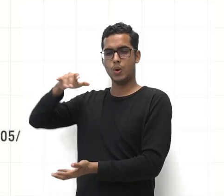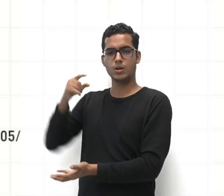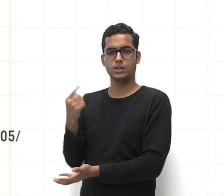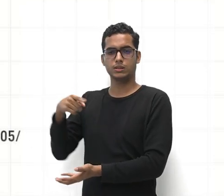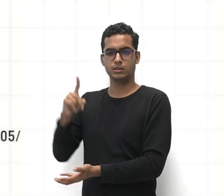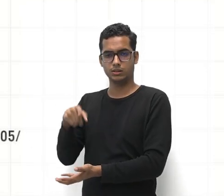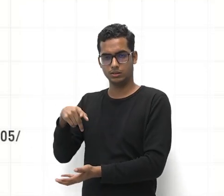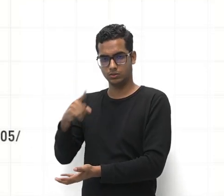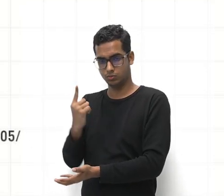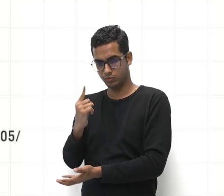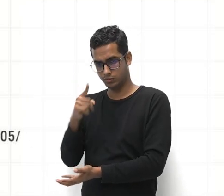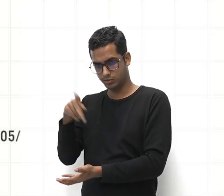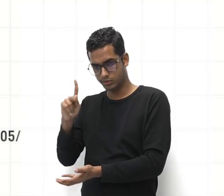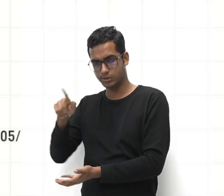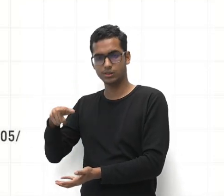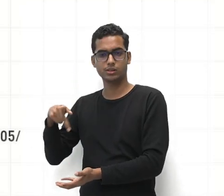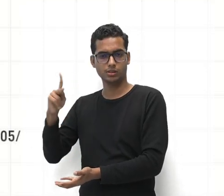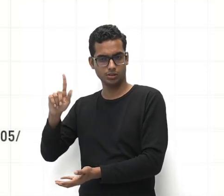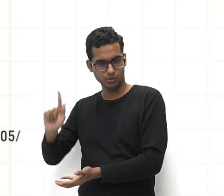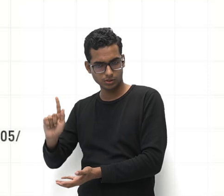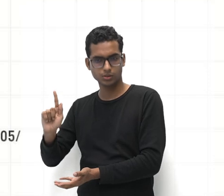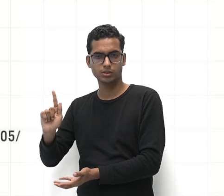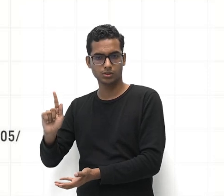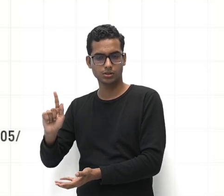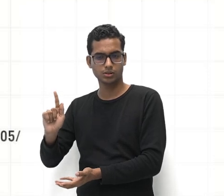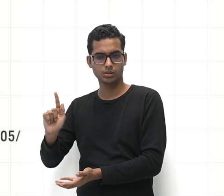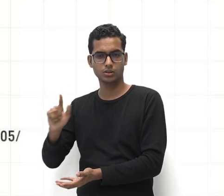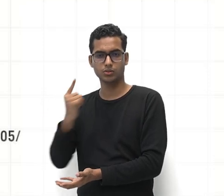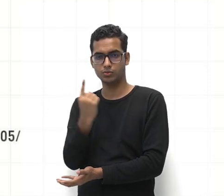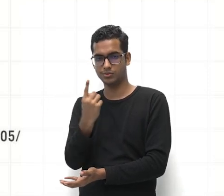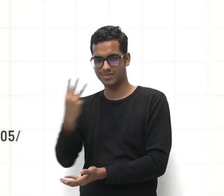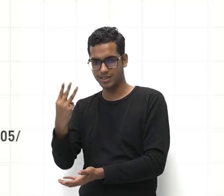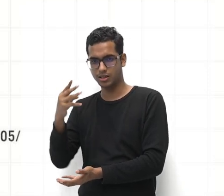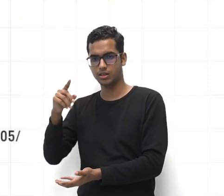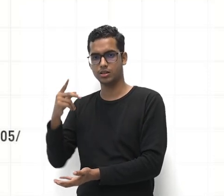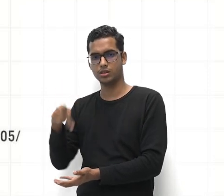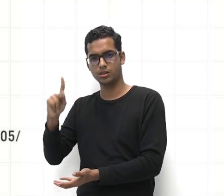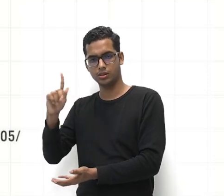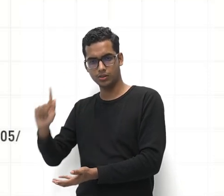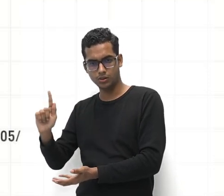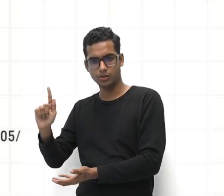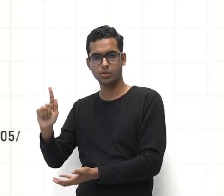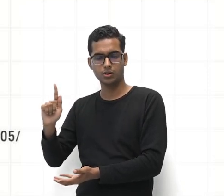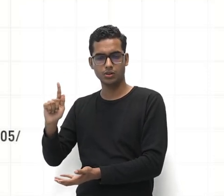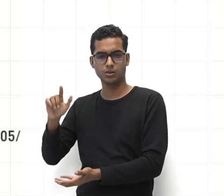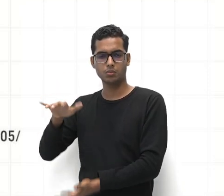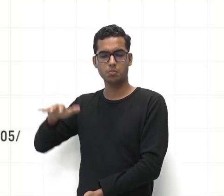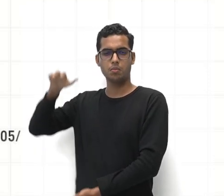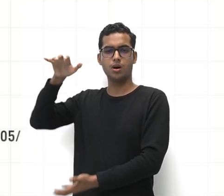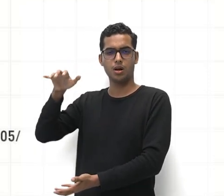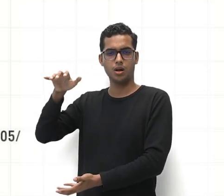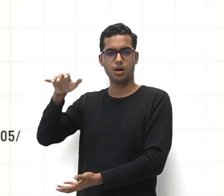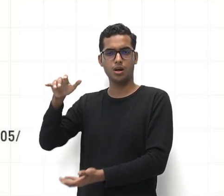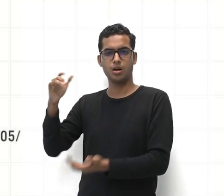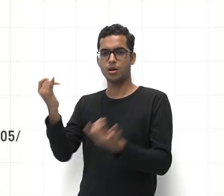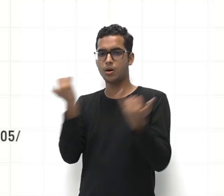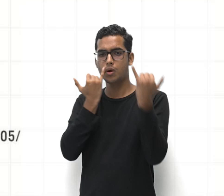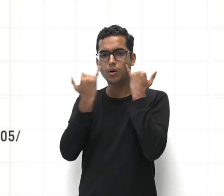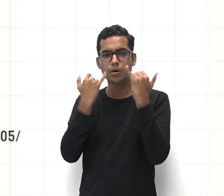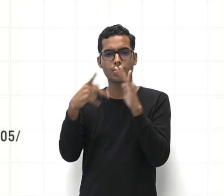chegar a... Então, esse é um trecho de uma reportagem, né, extraída aqui do Correio Brasiliense,